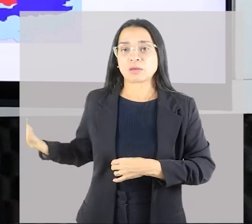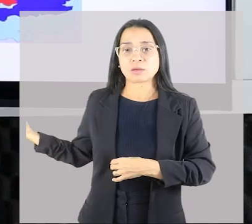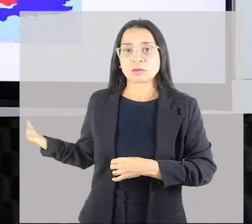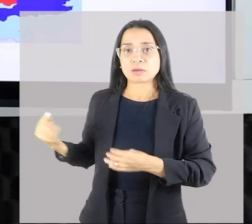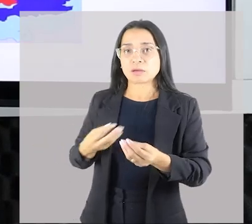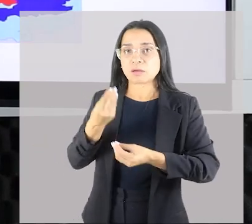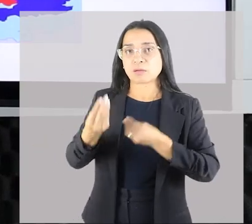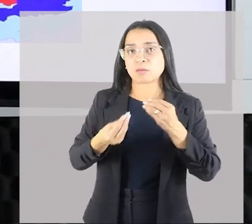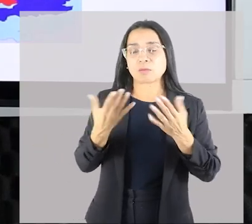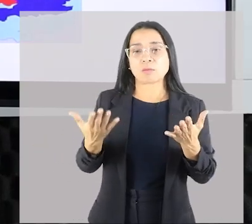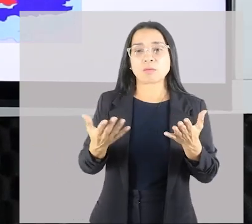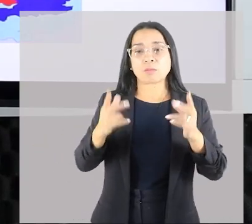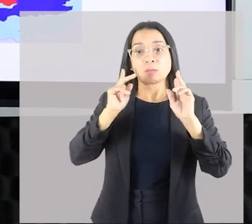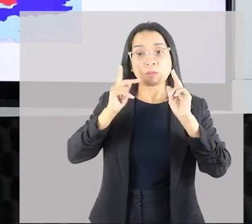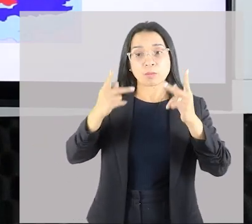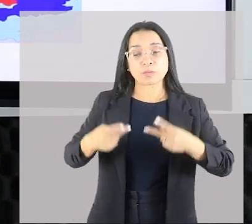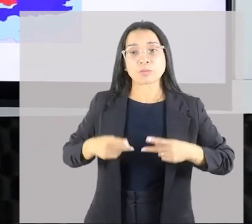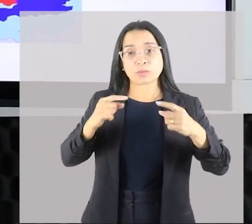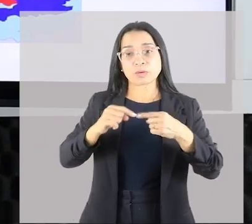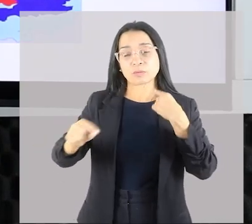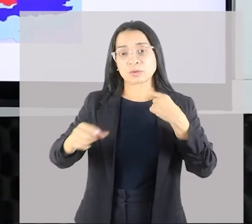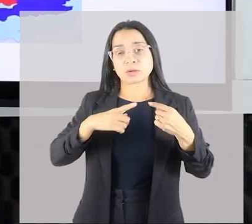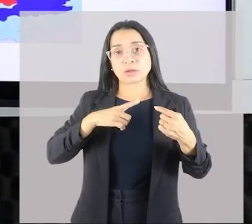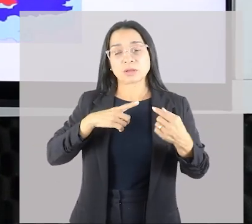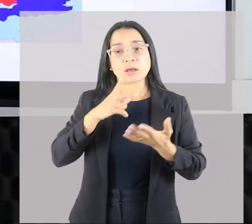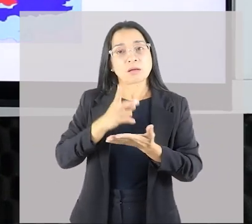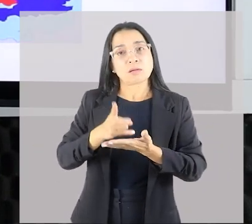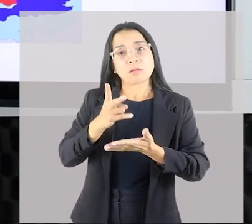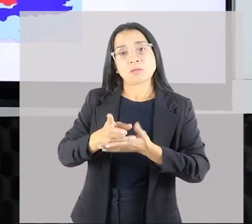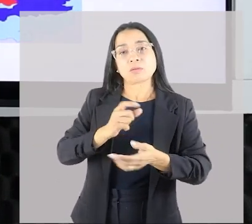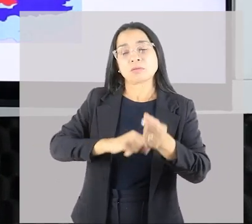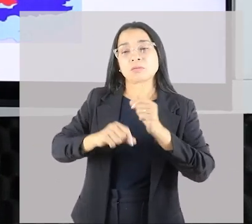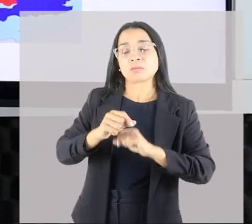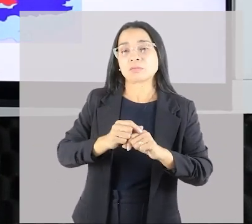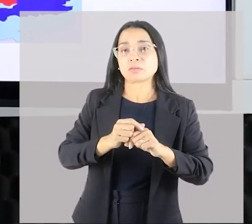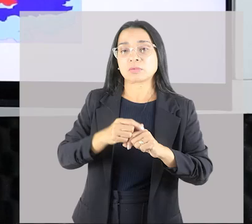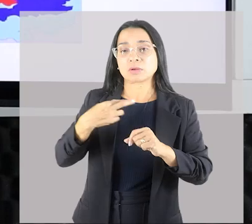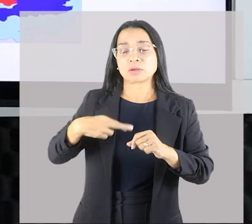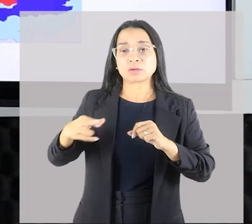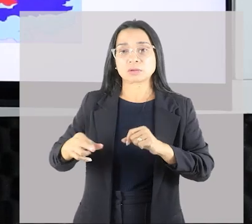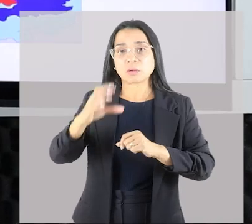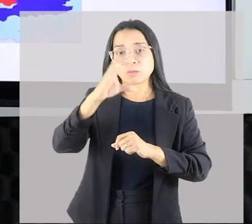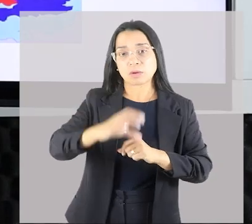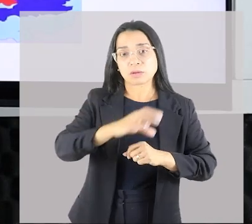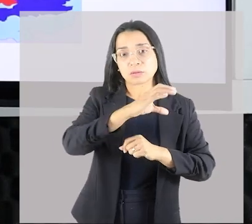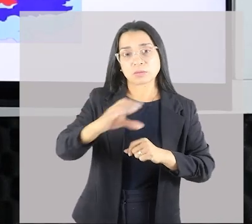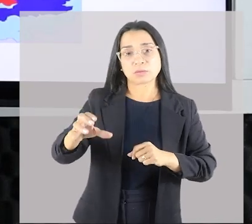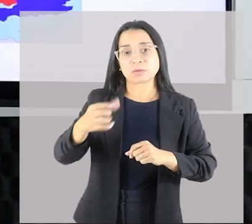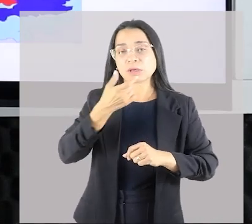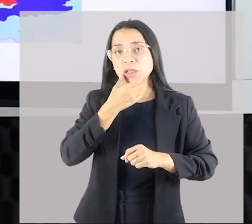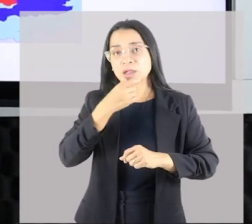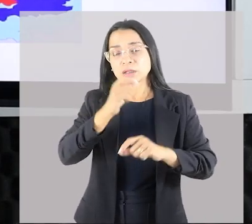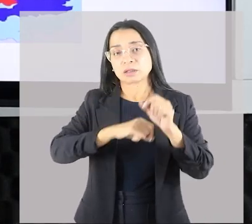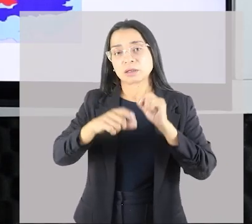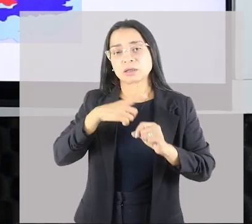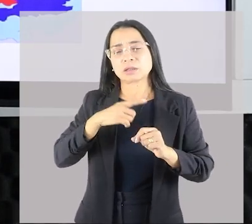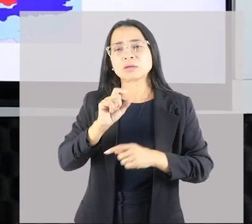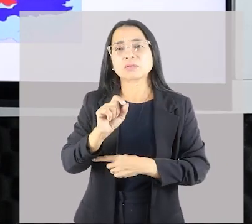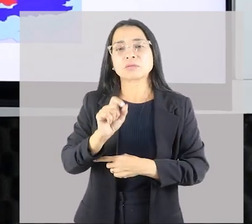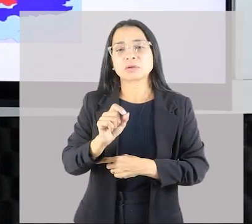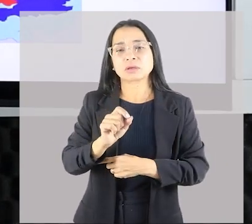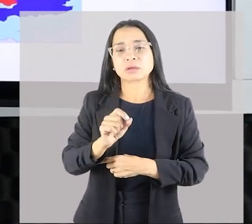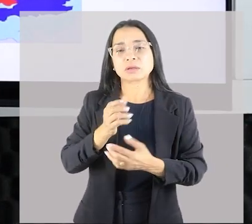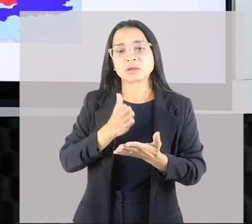postura contrária, mantém a religião católica como a religião principal, enquanto a Inglaterra e o Reino Unido, de maneira